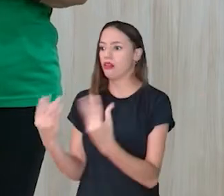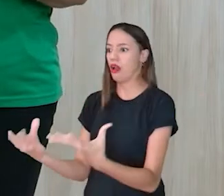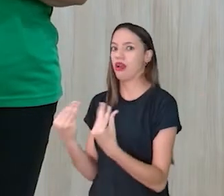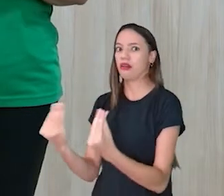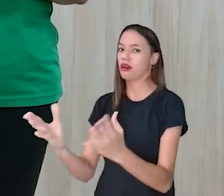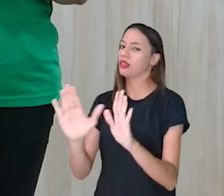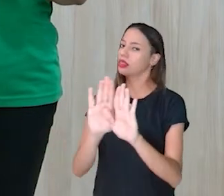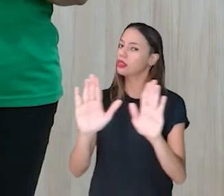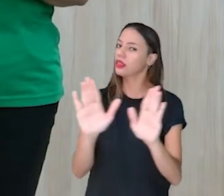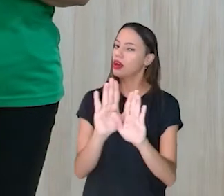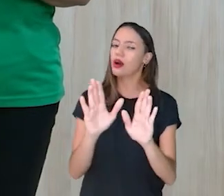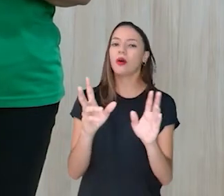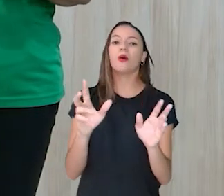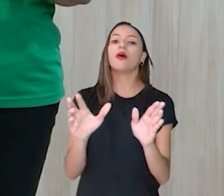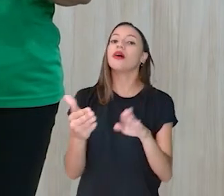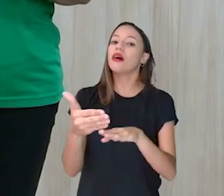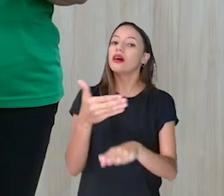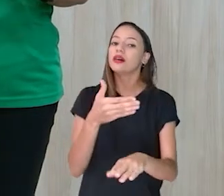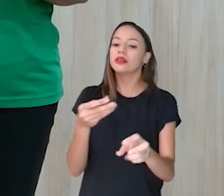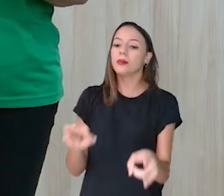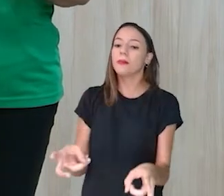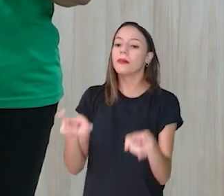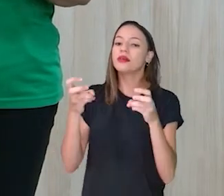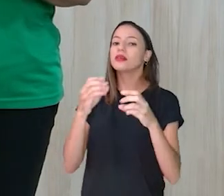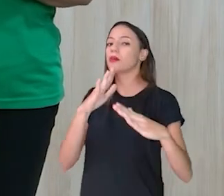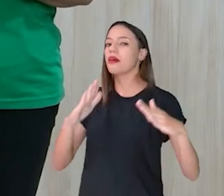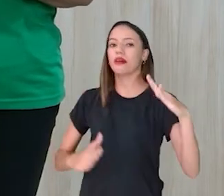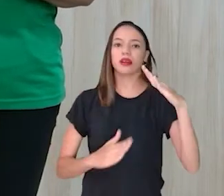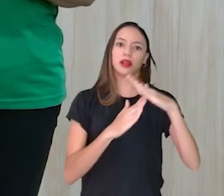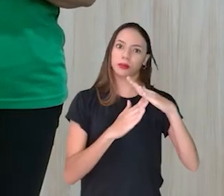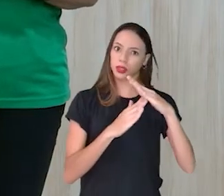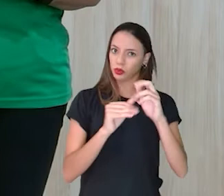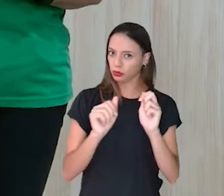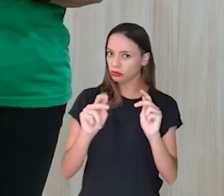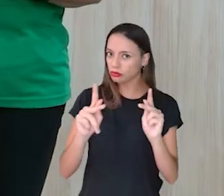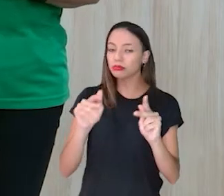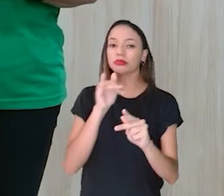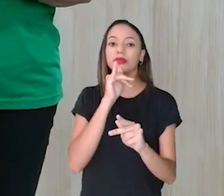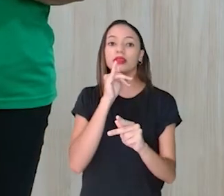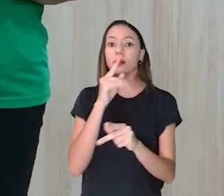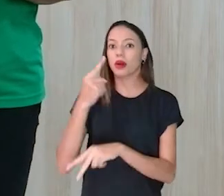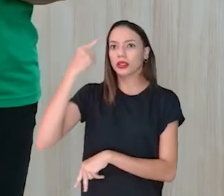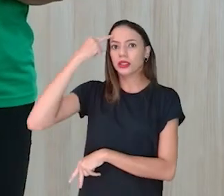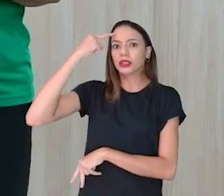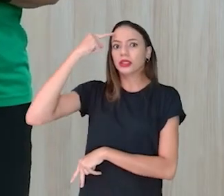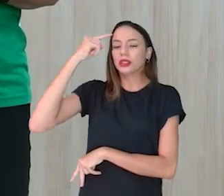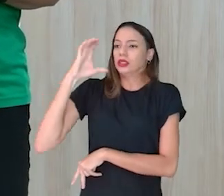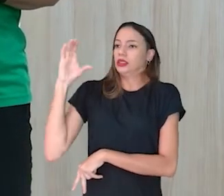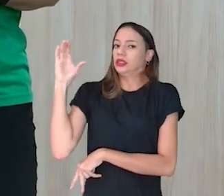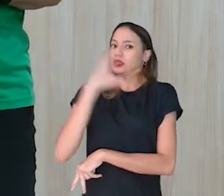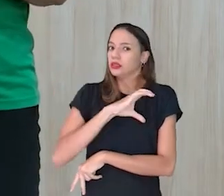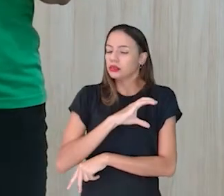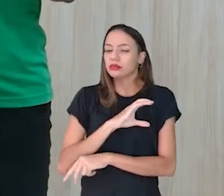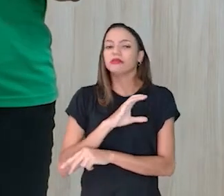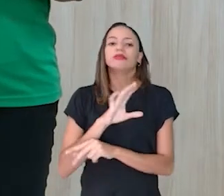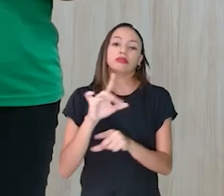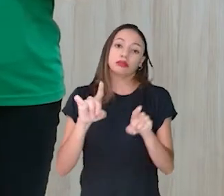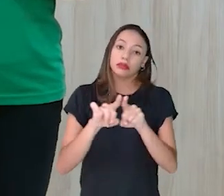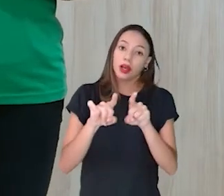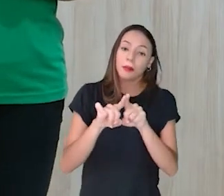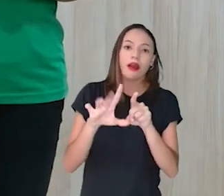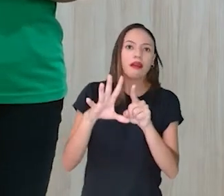Então é importante perceber esse limite, essa diferença do que é um pensamento, não é, acelerado,